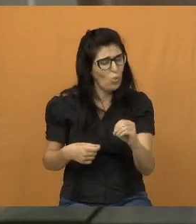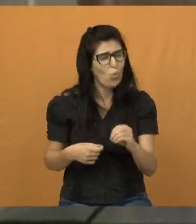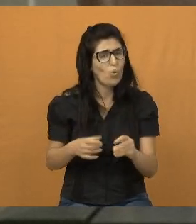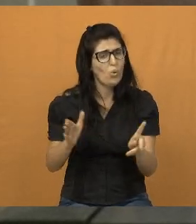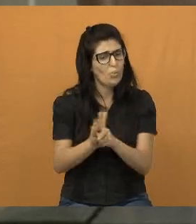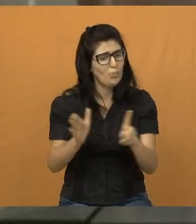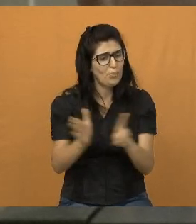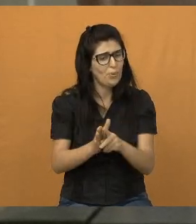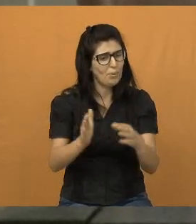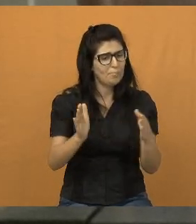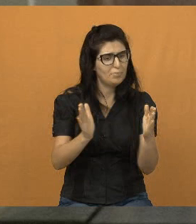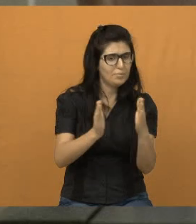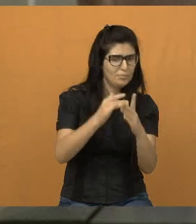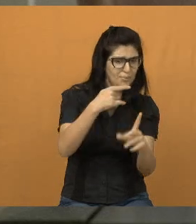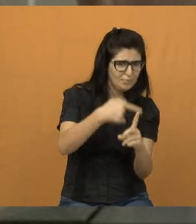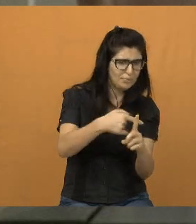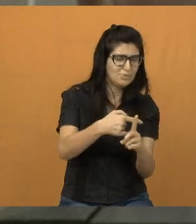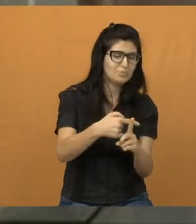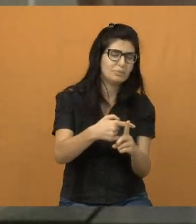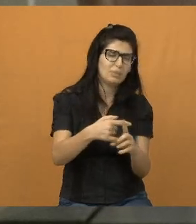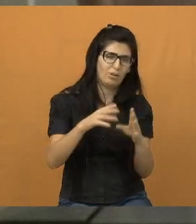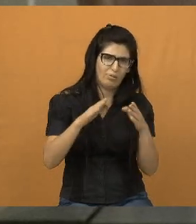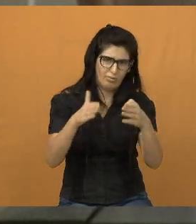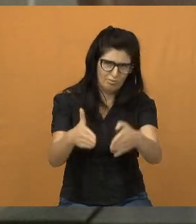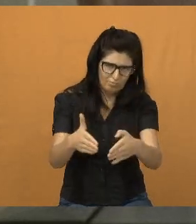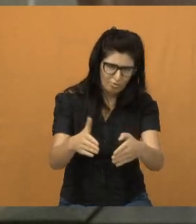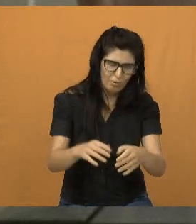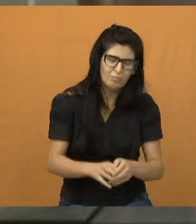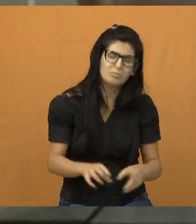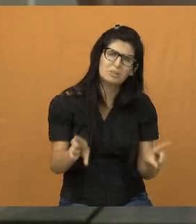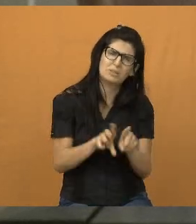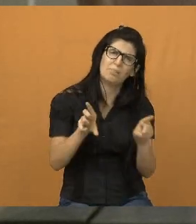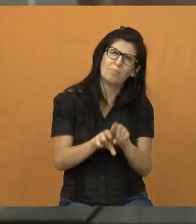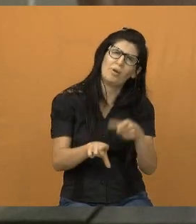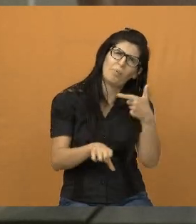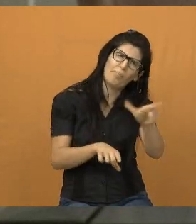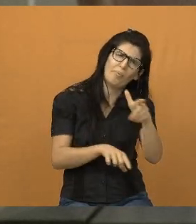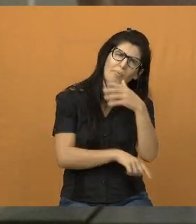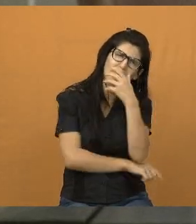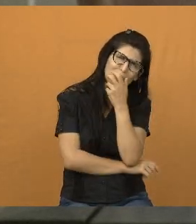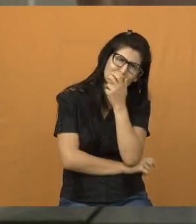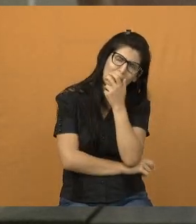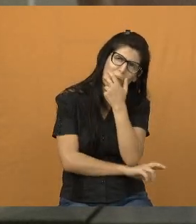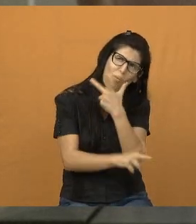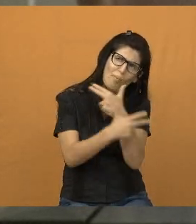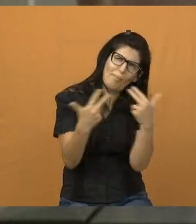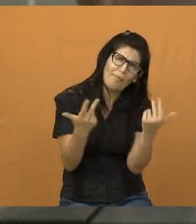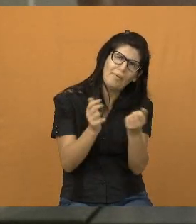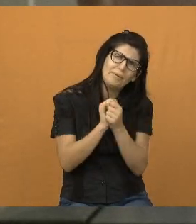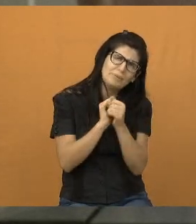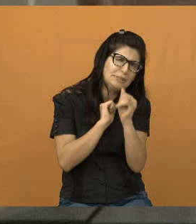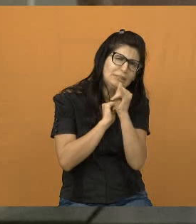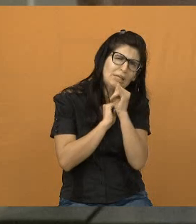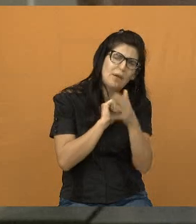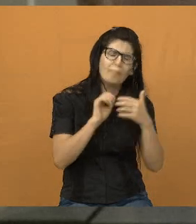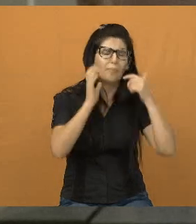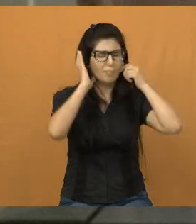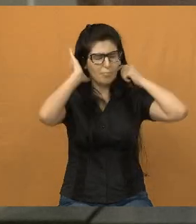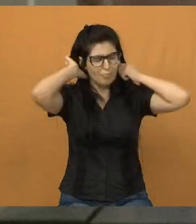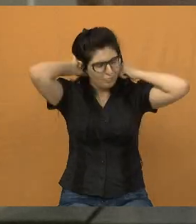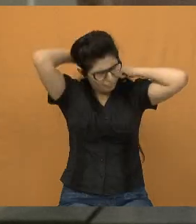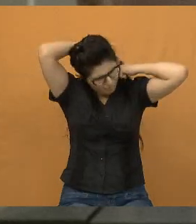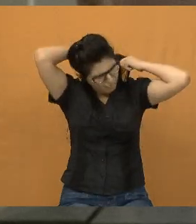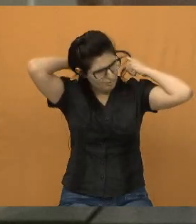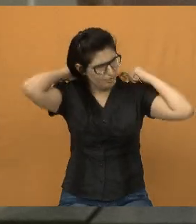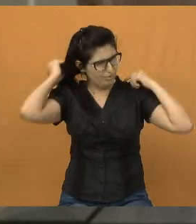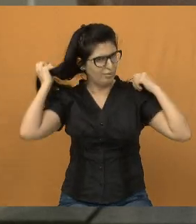unidades. Outra coisa que talvez seja bastante significativa é o fato de a gente ter